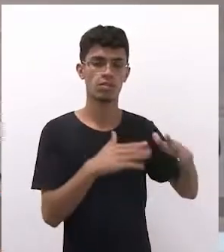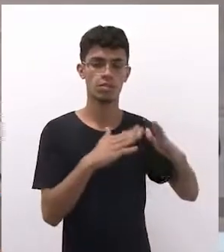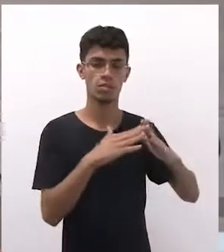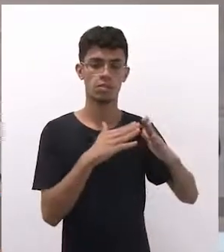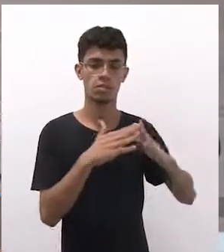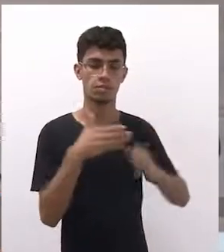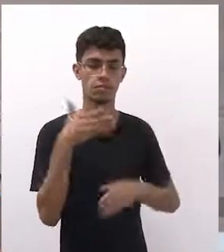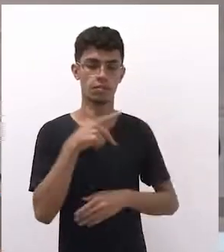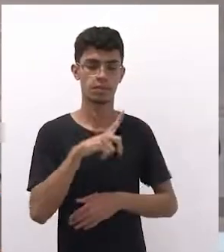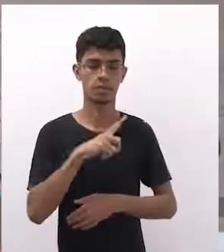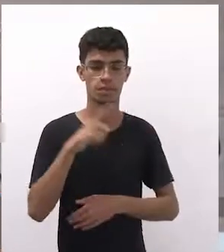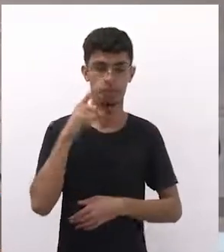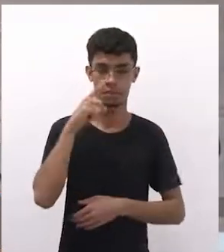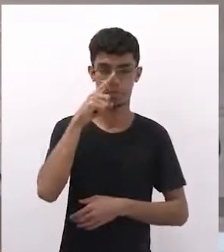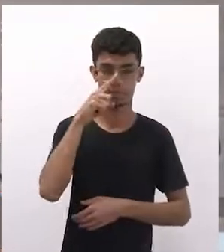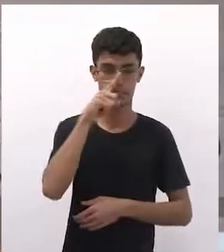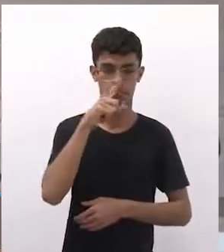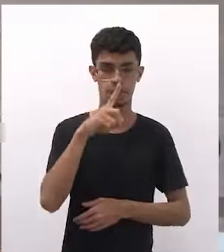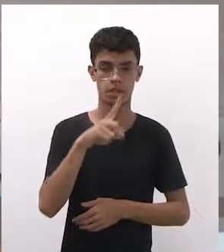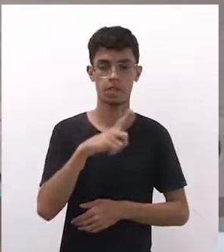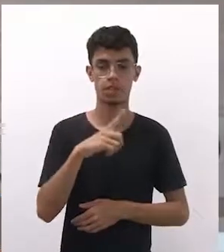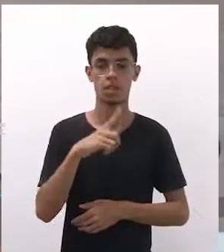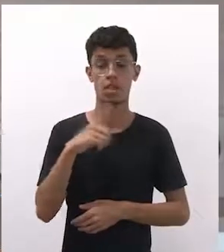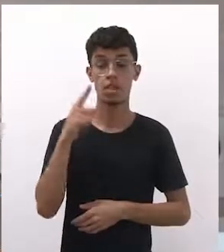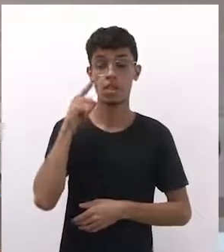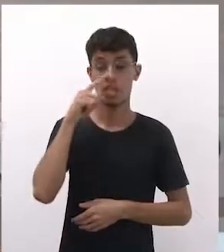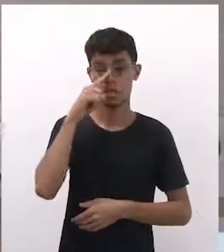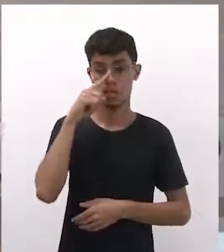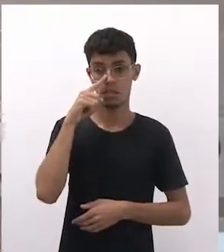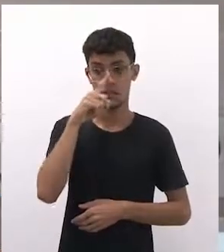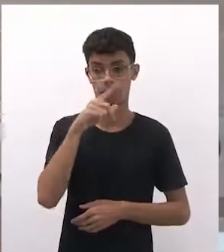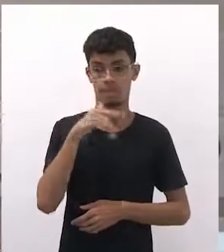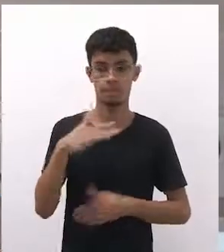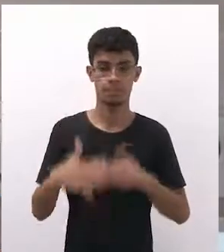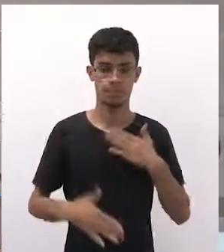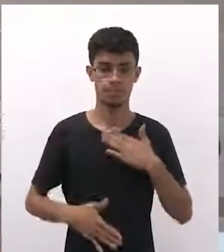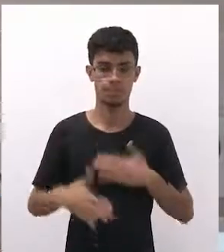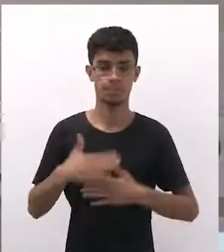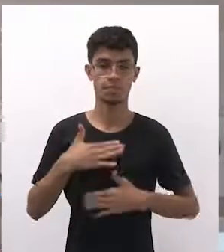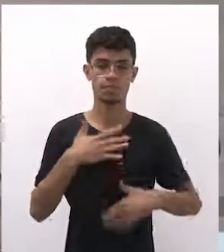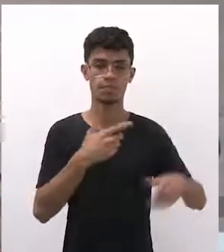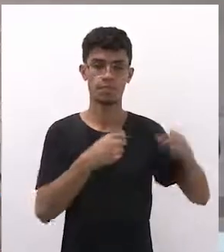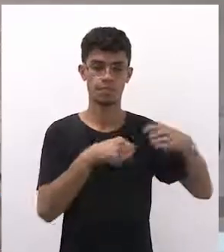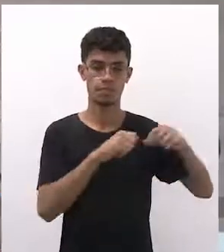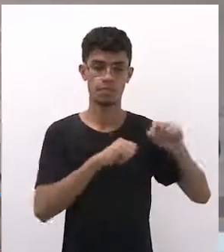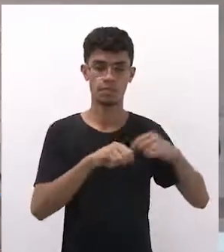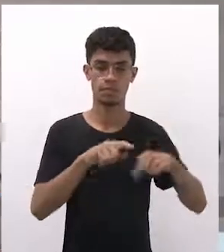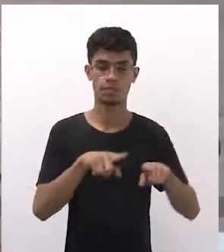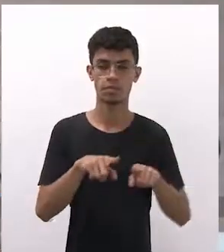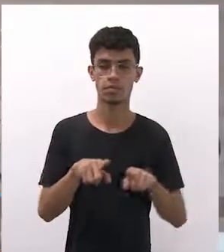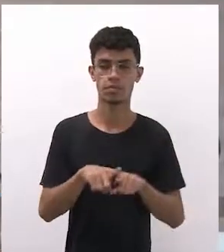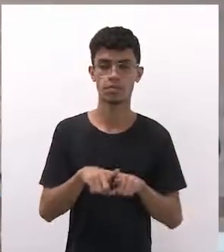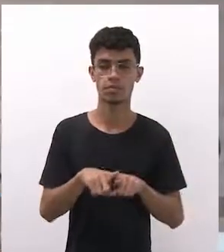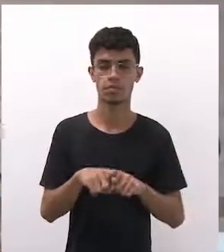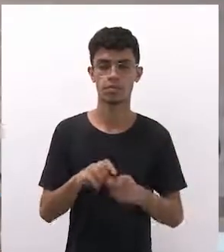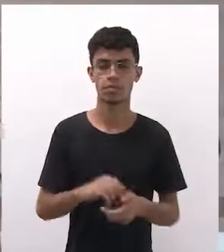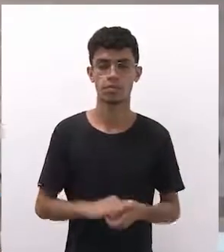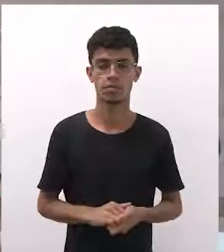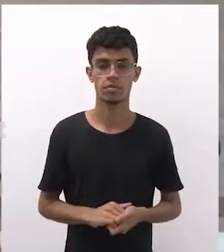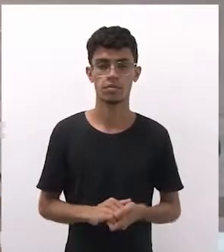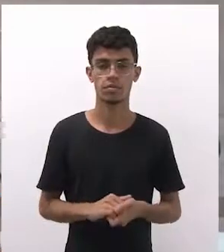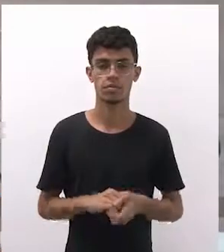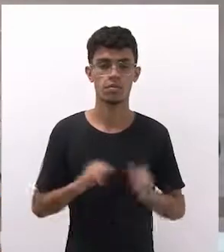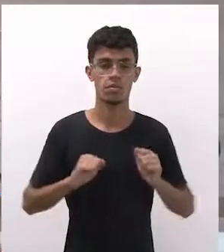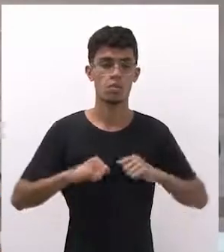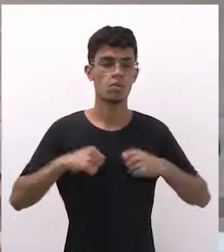infantil, que envolve desde riscos físicos, ergonômicos, né, do intenso